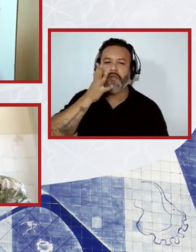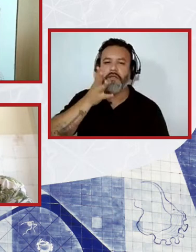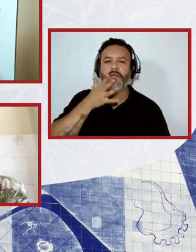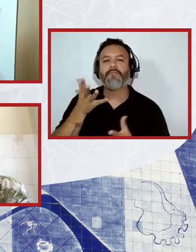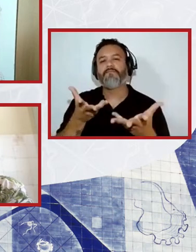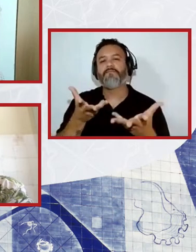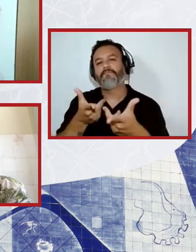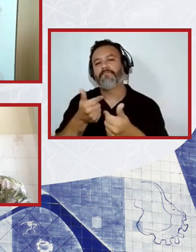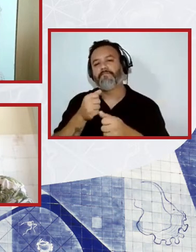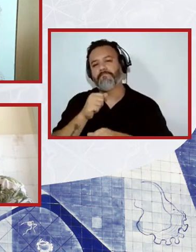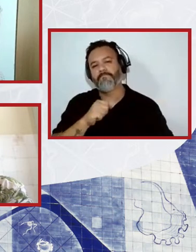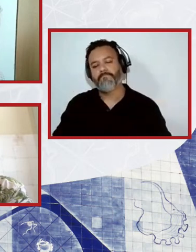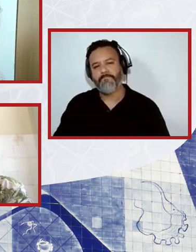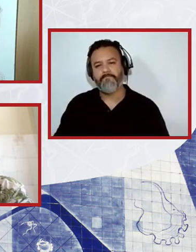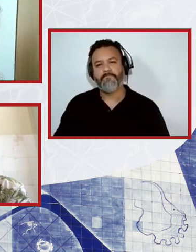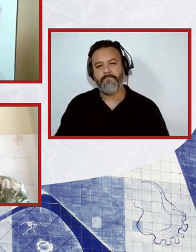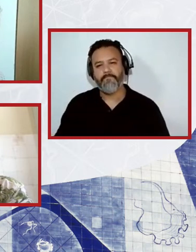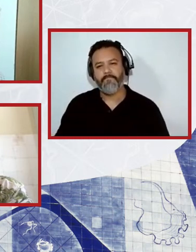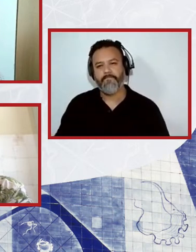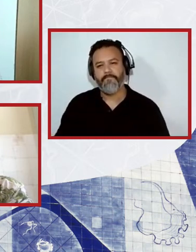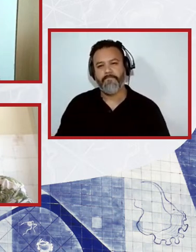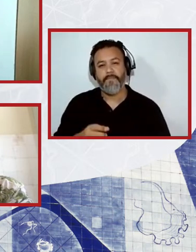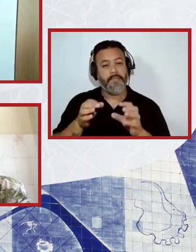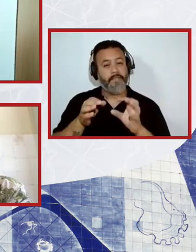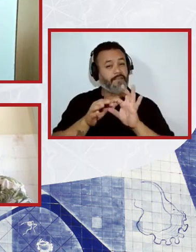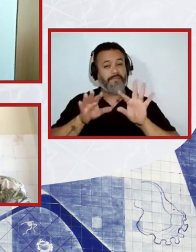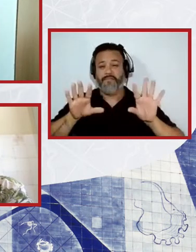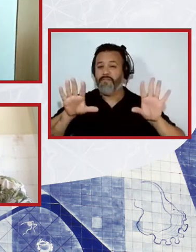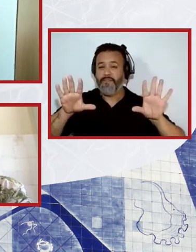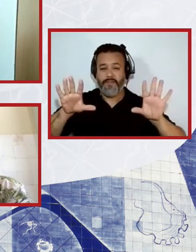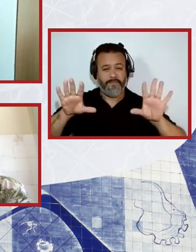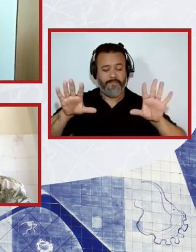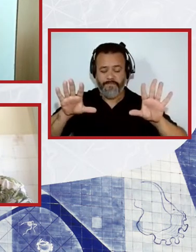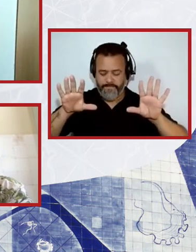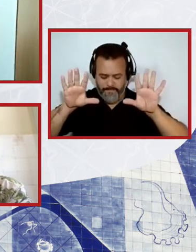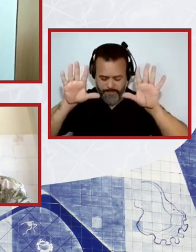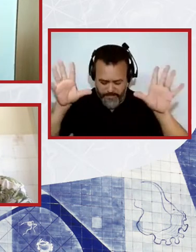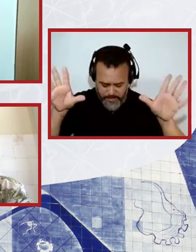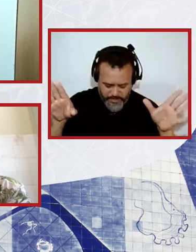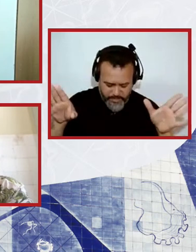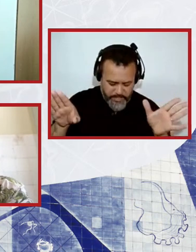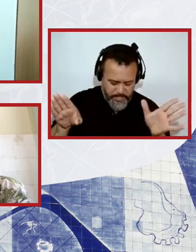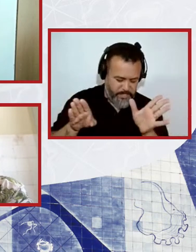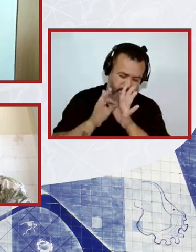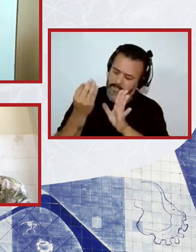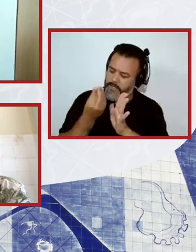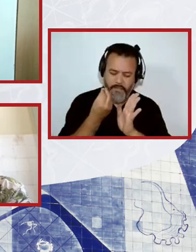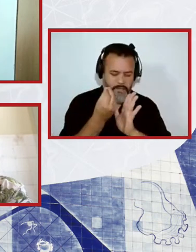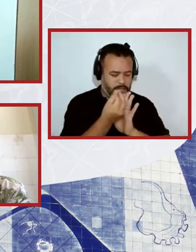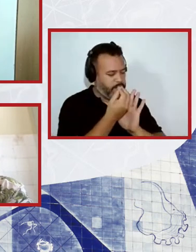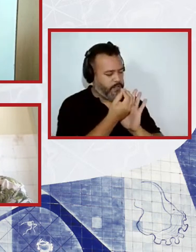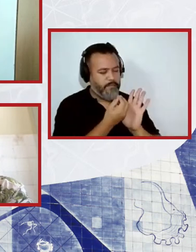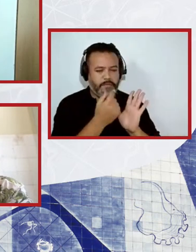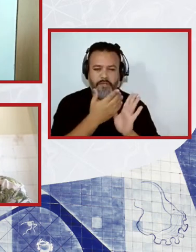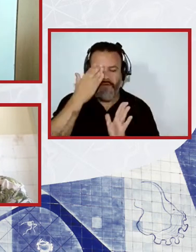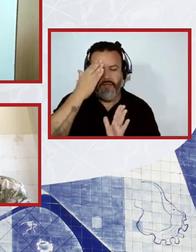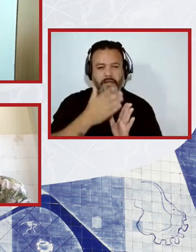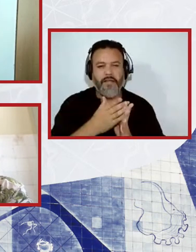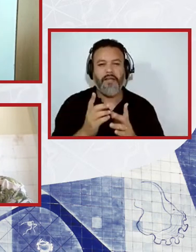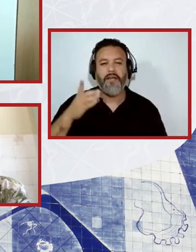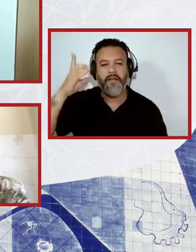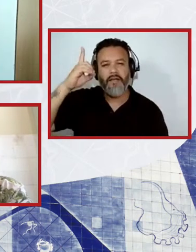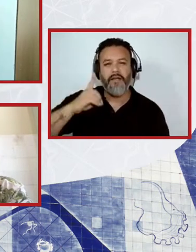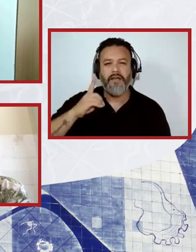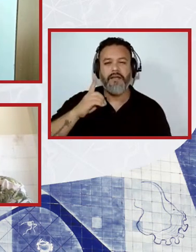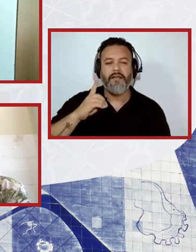excelentes, que foram muito abertos a muitos receptivos. Agradecer a diretoria do IOC,